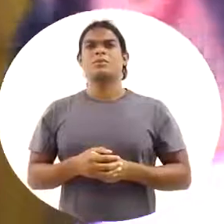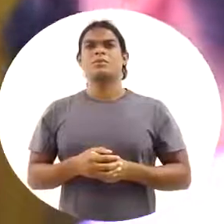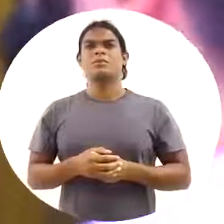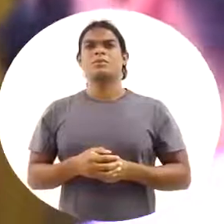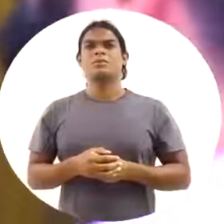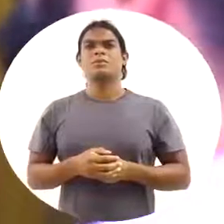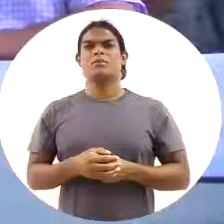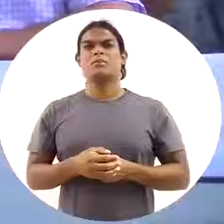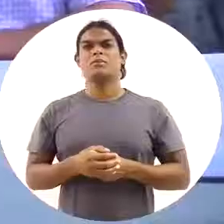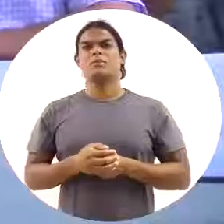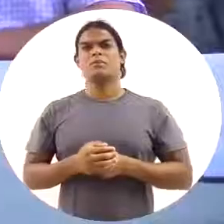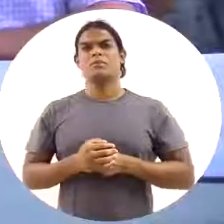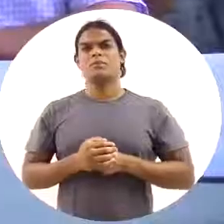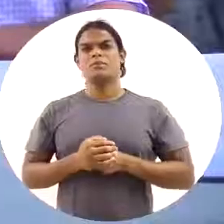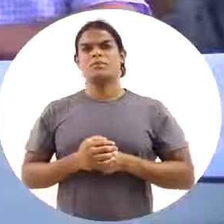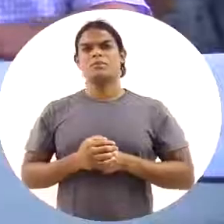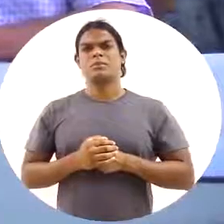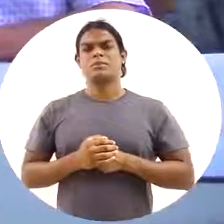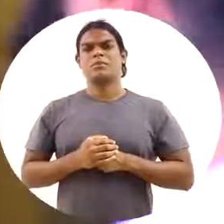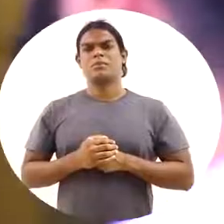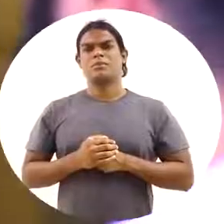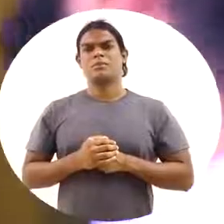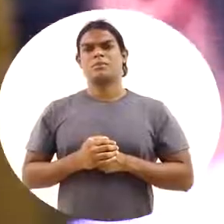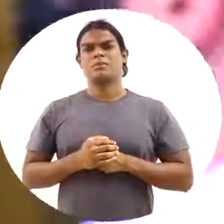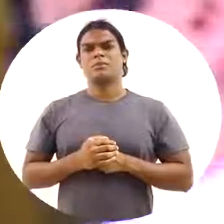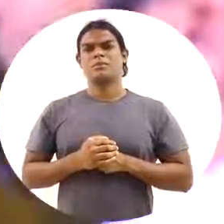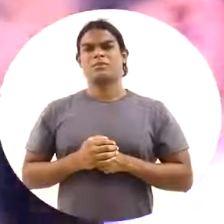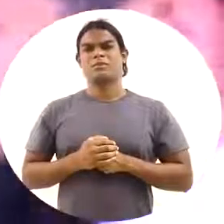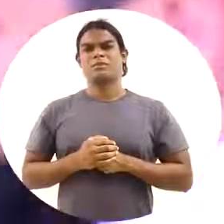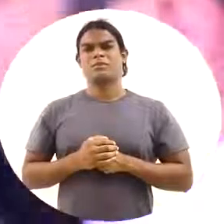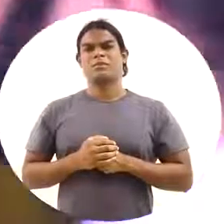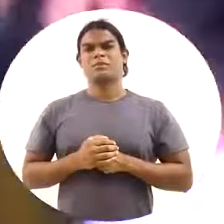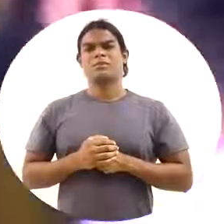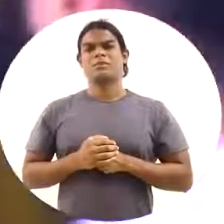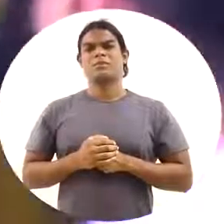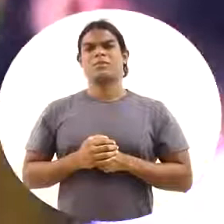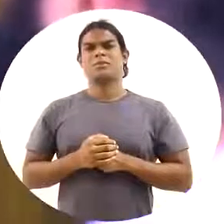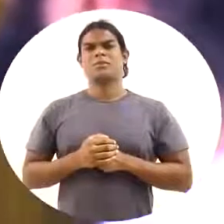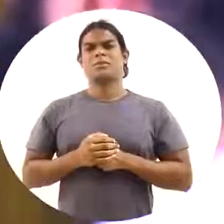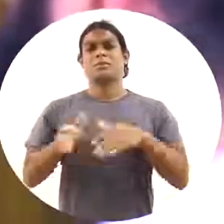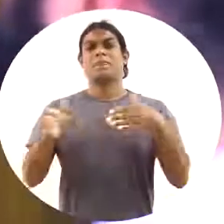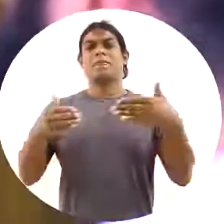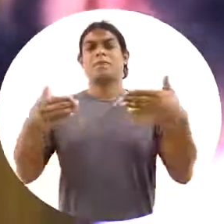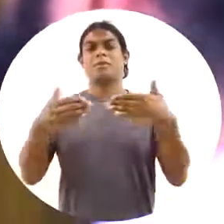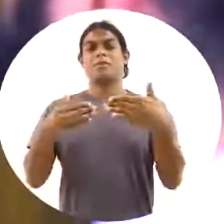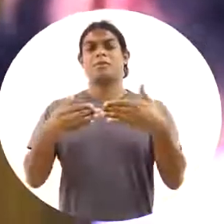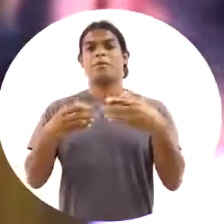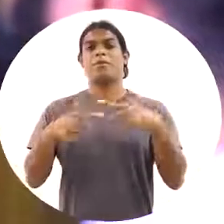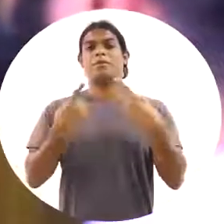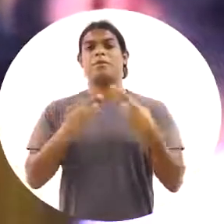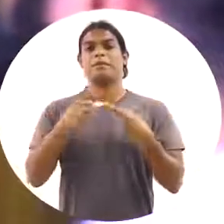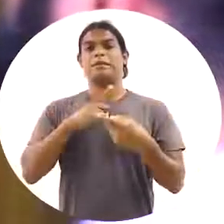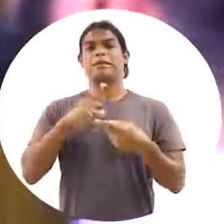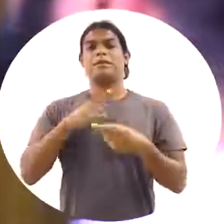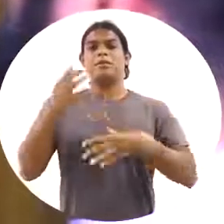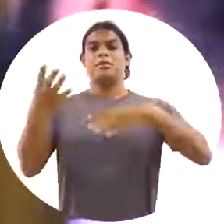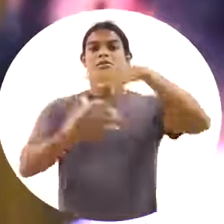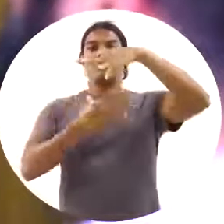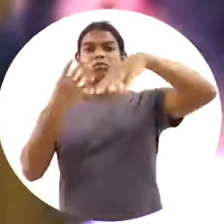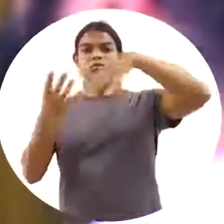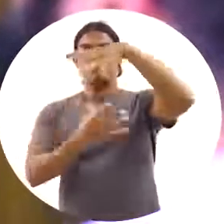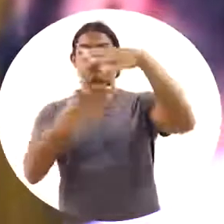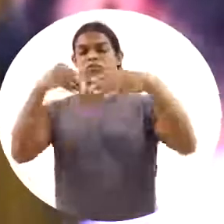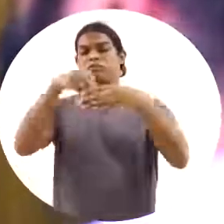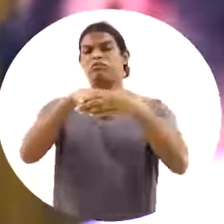penetrável, né? Permeável. Permeável. Ela respira. Ela respira. Ela não foi fechada. Não foi fechada. E assim, com isso a gente